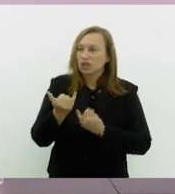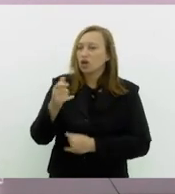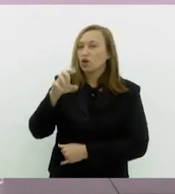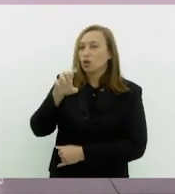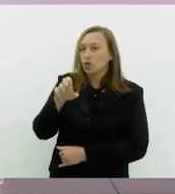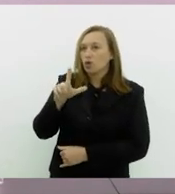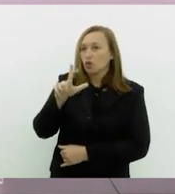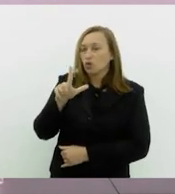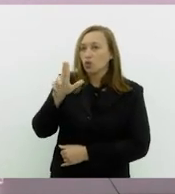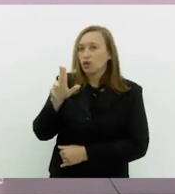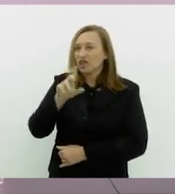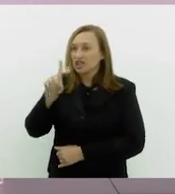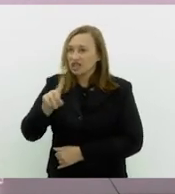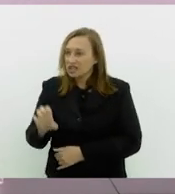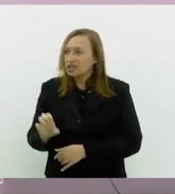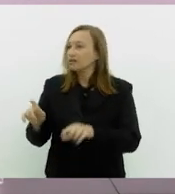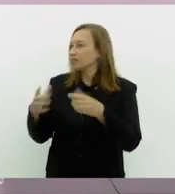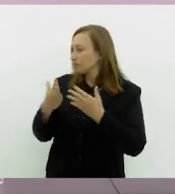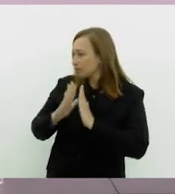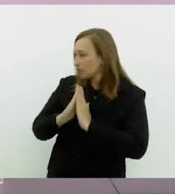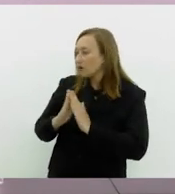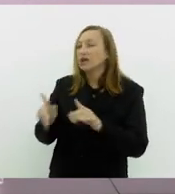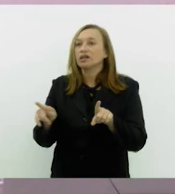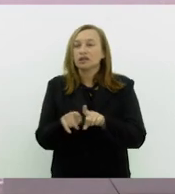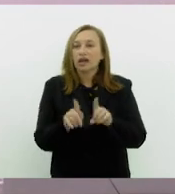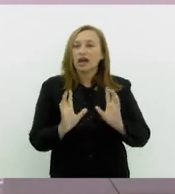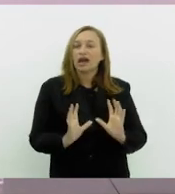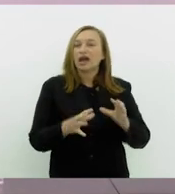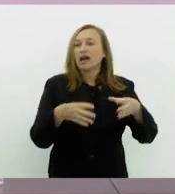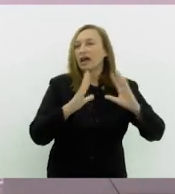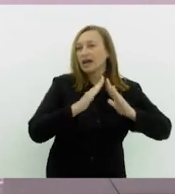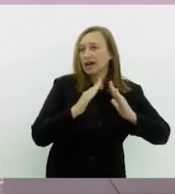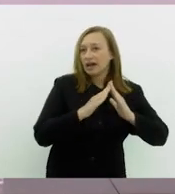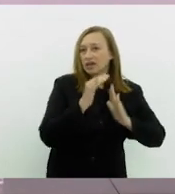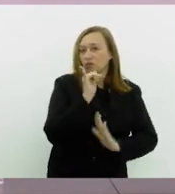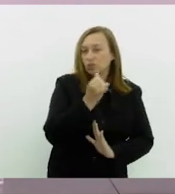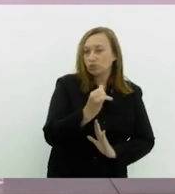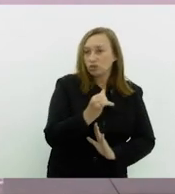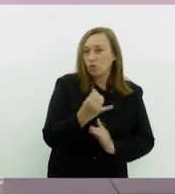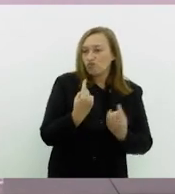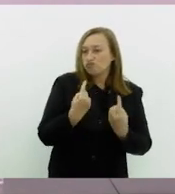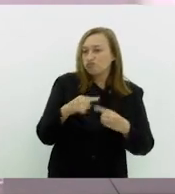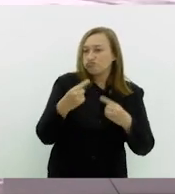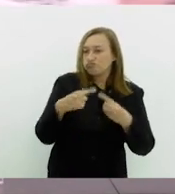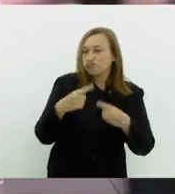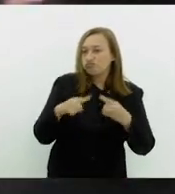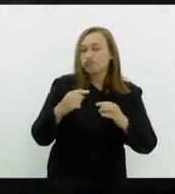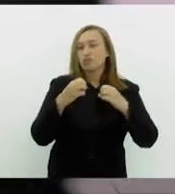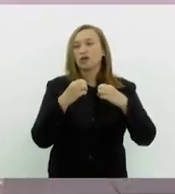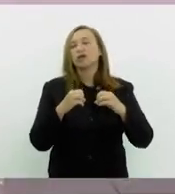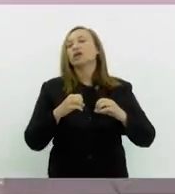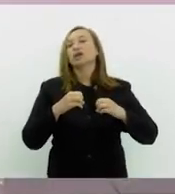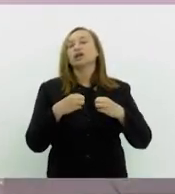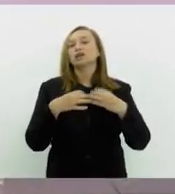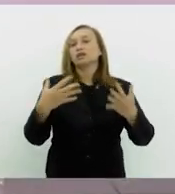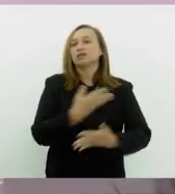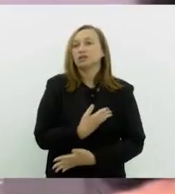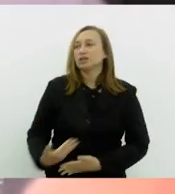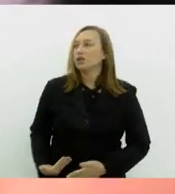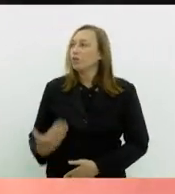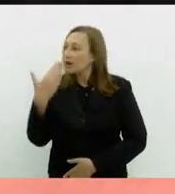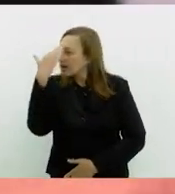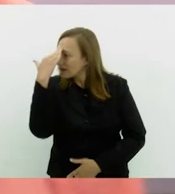Luíse, por favor, que também a Casa Fluminense foi uma das que provocou essa audiência pública, então eu